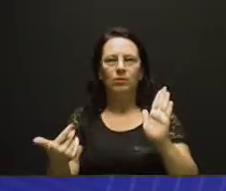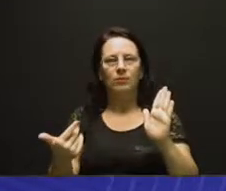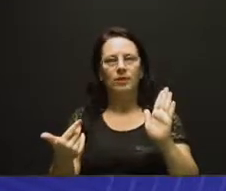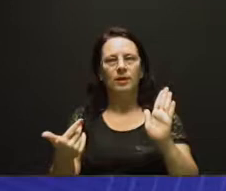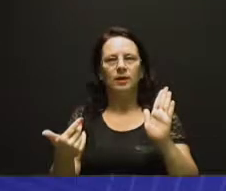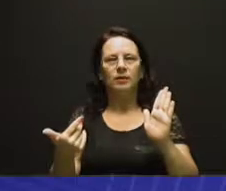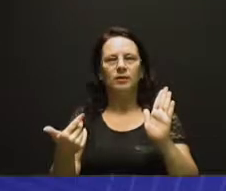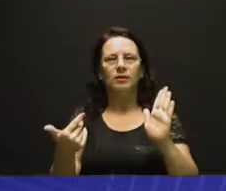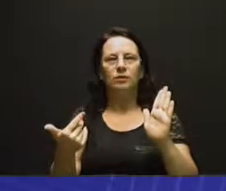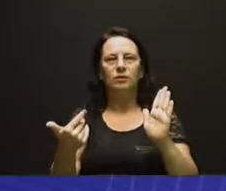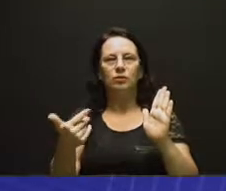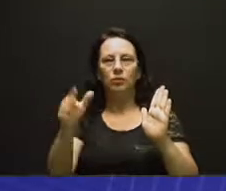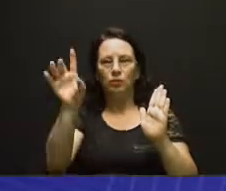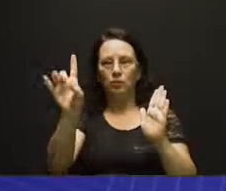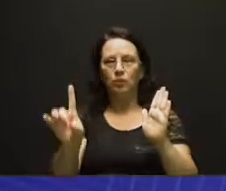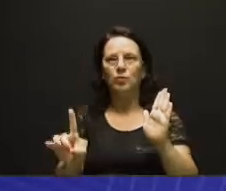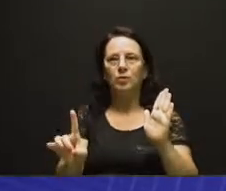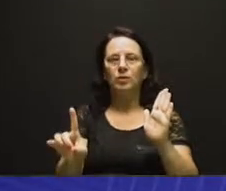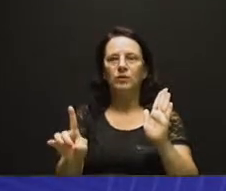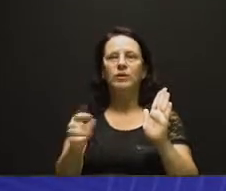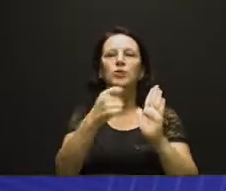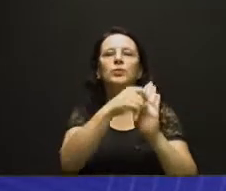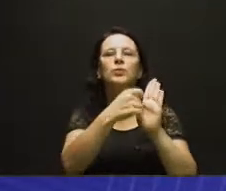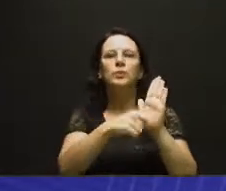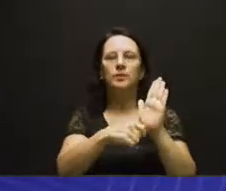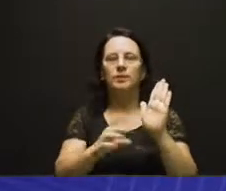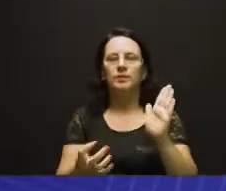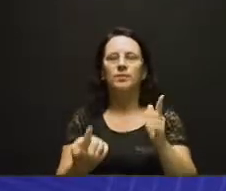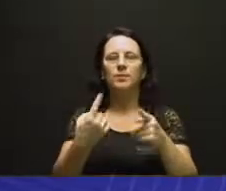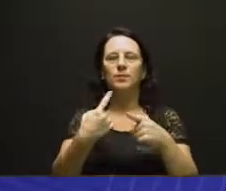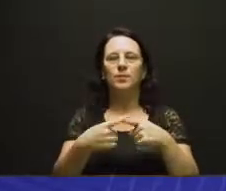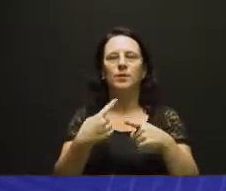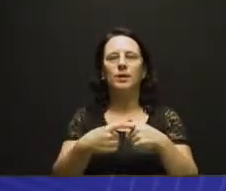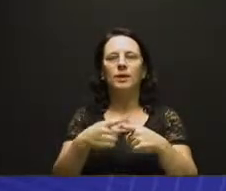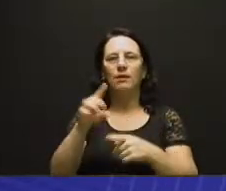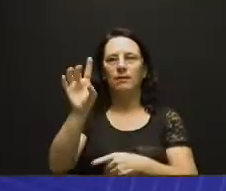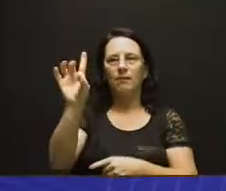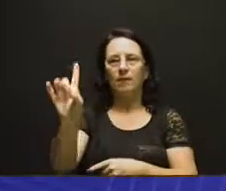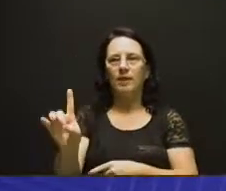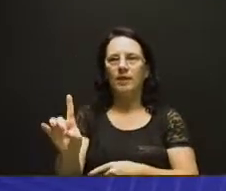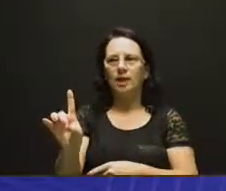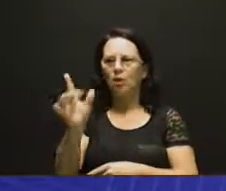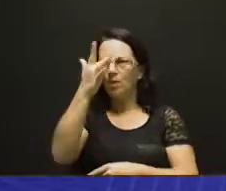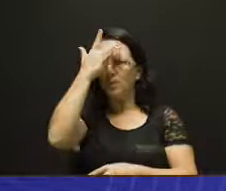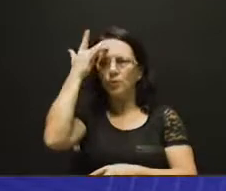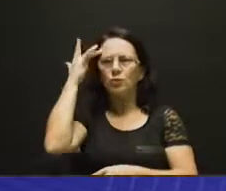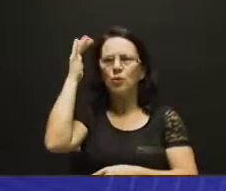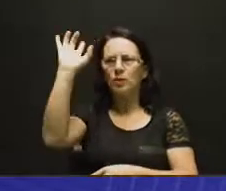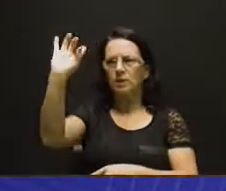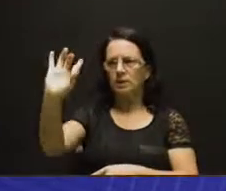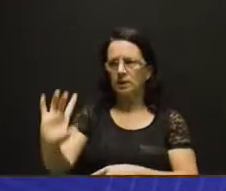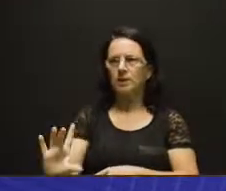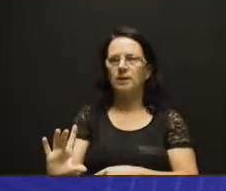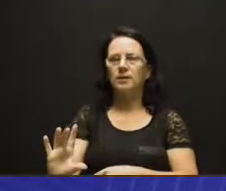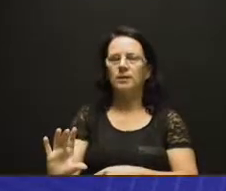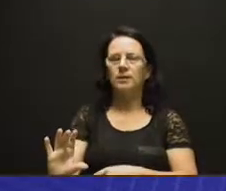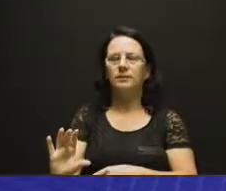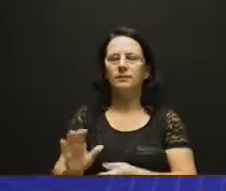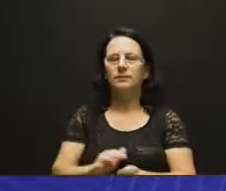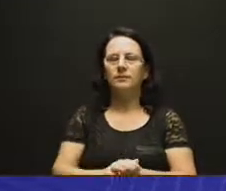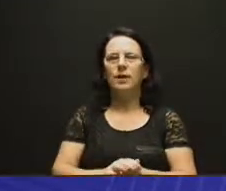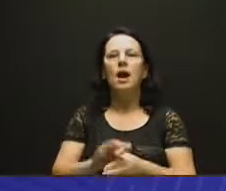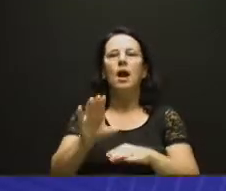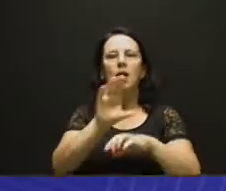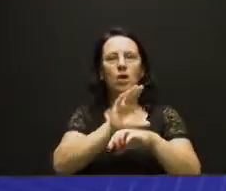ligada à pessoa com deficiência porque porque ela é considerada cidadã sujeito de direitos e deveres e isso a